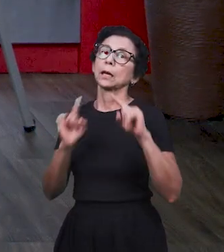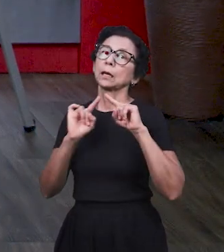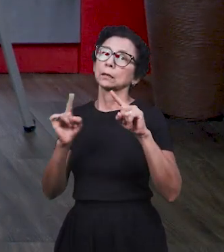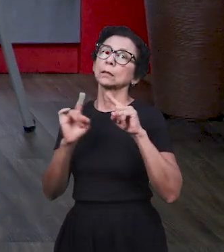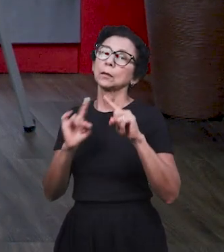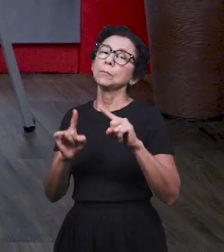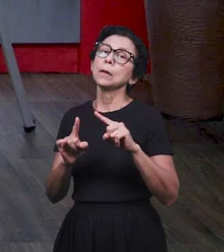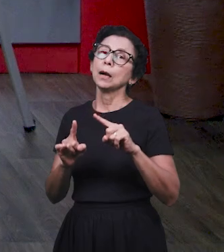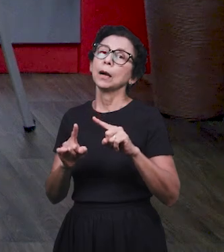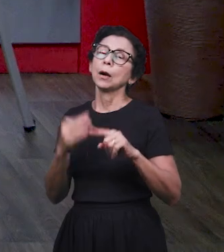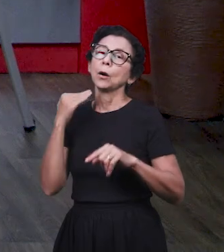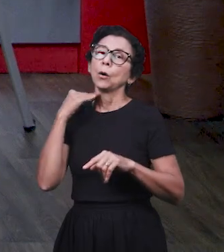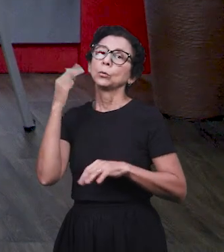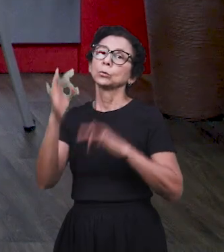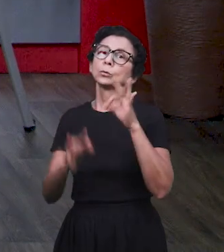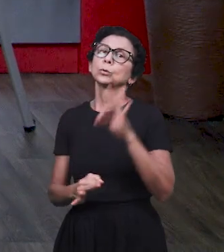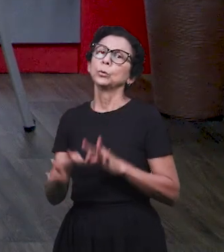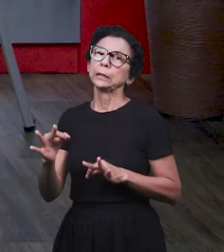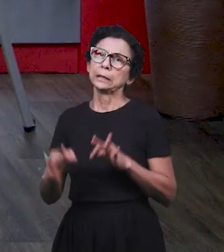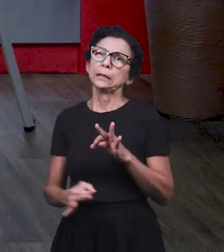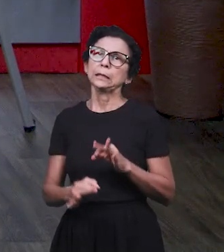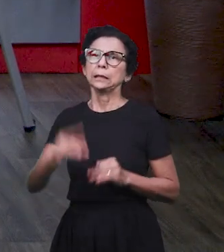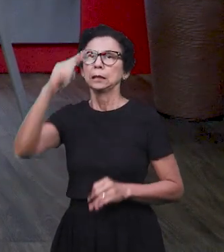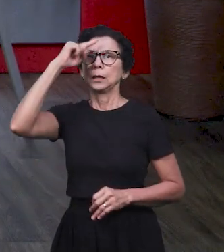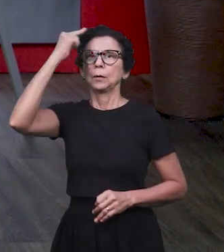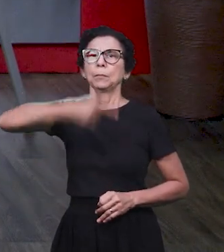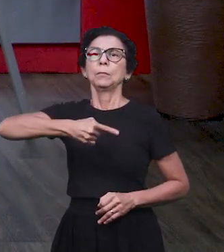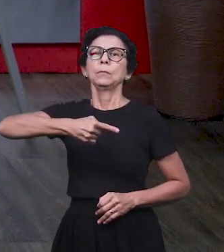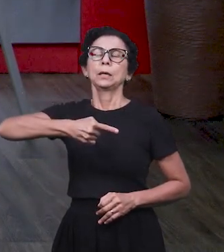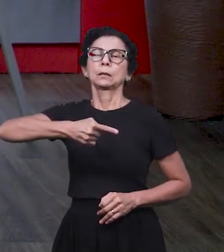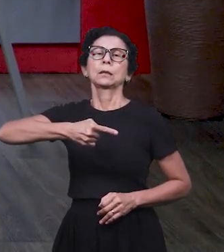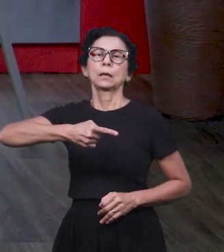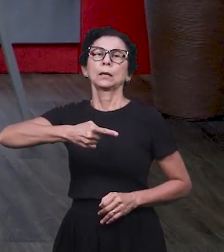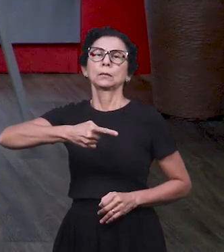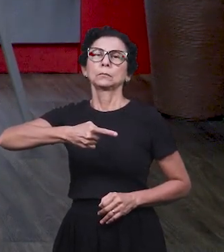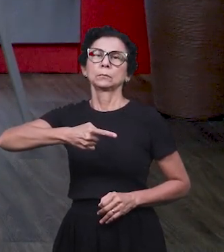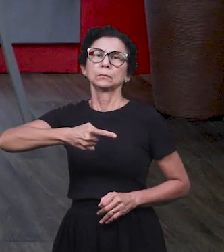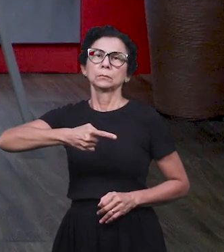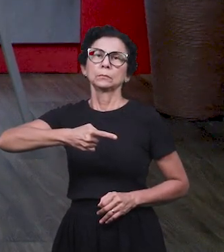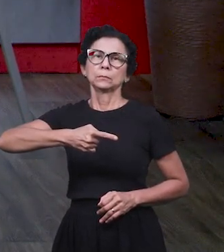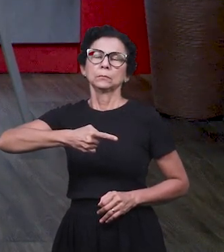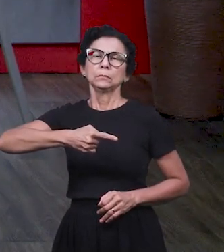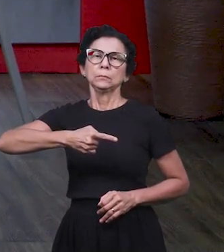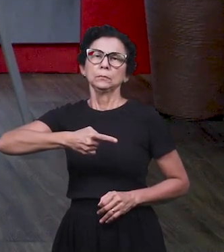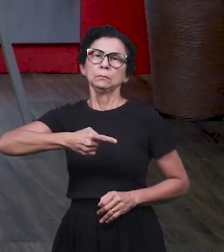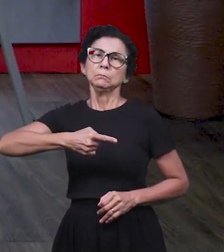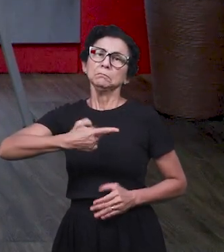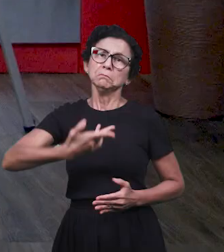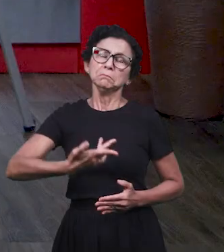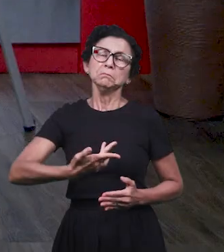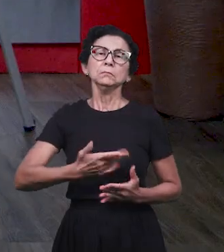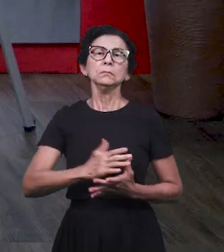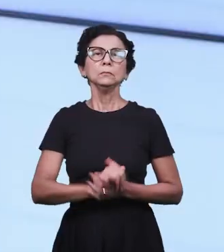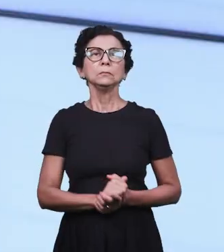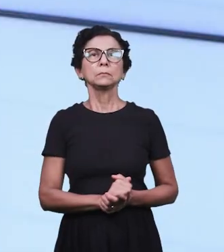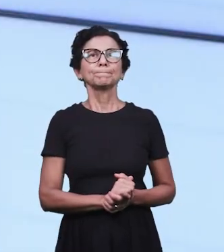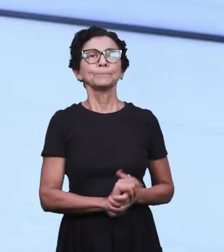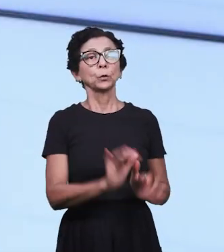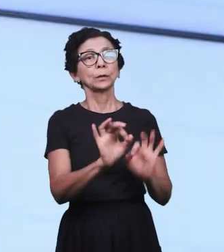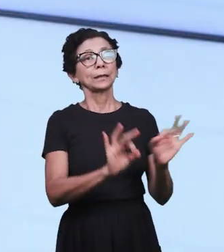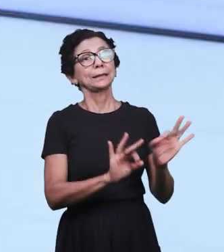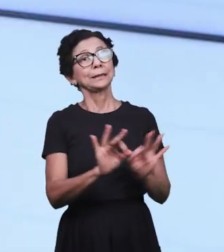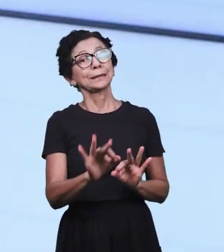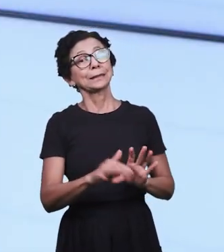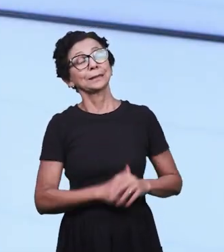o juiz determine, então, aquilo que vai ser feito. É uma coisa, assim, não é